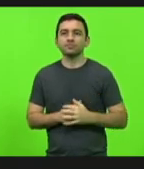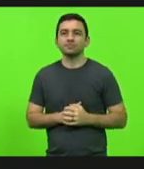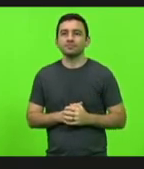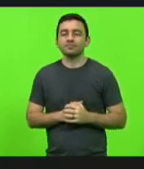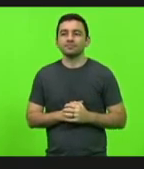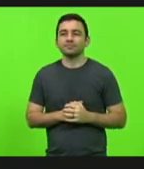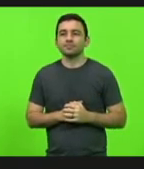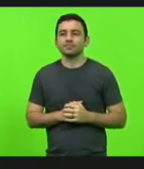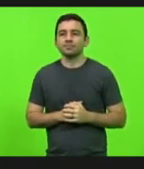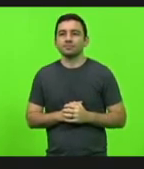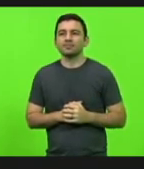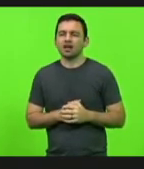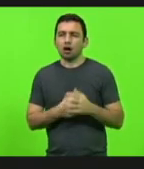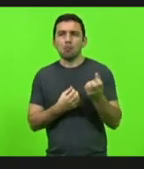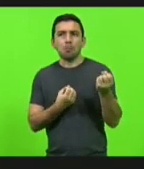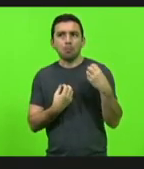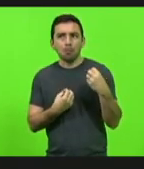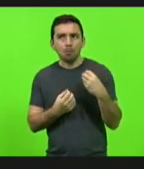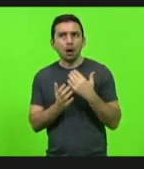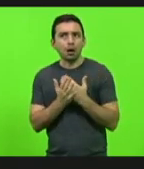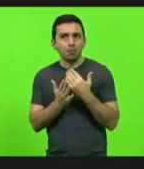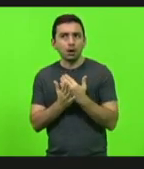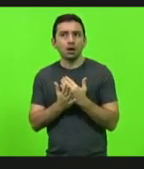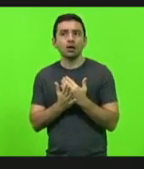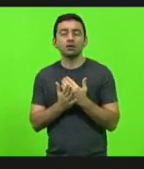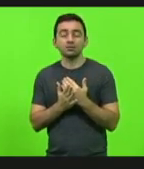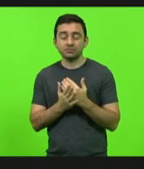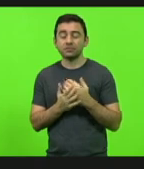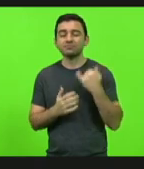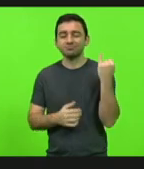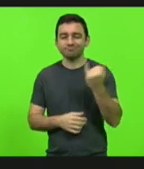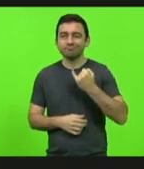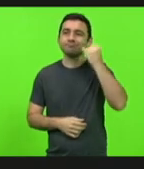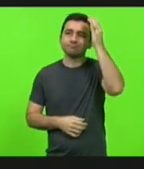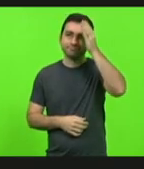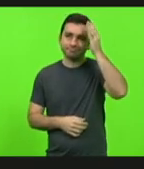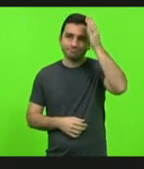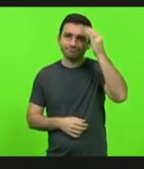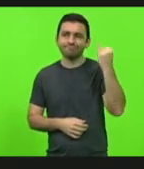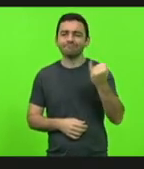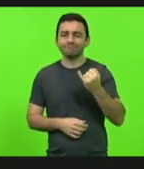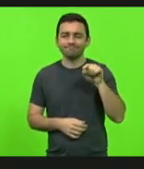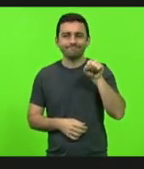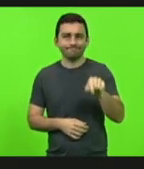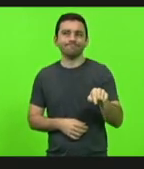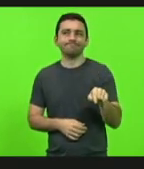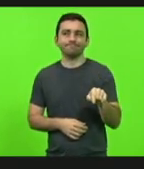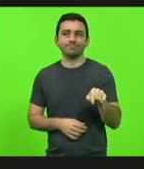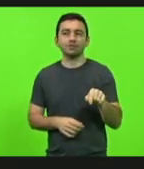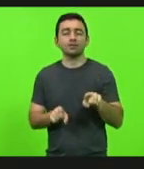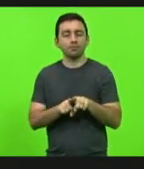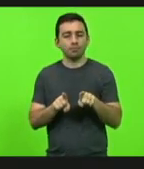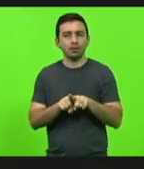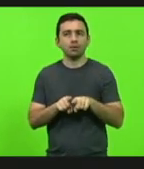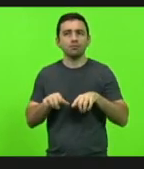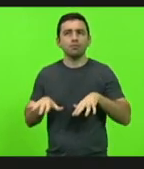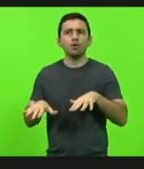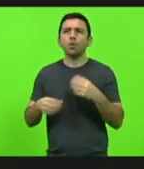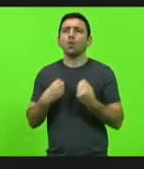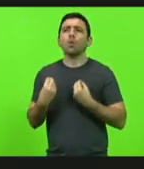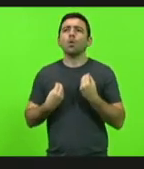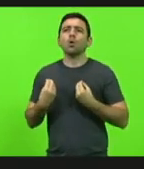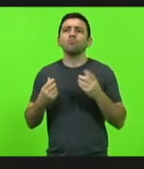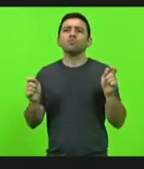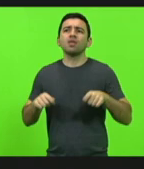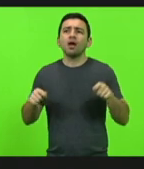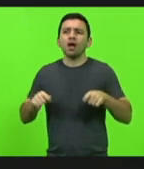e uma aula para nós e de fato essa questão da conscientização é fundamental e da mobilidade como é que ele consegue